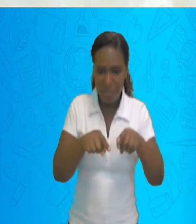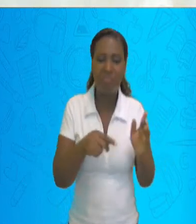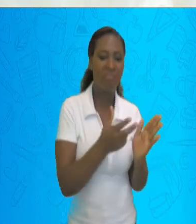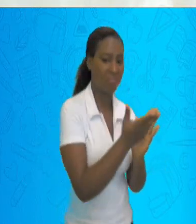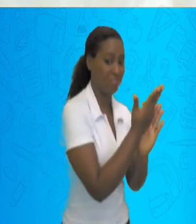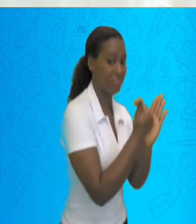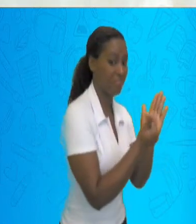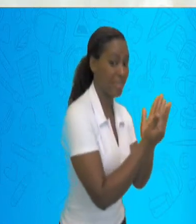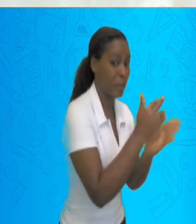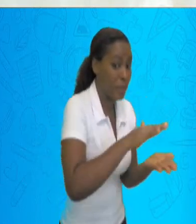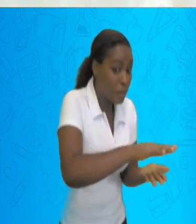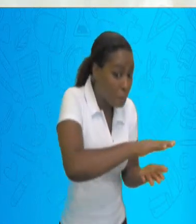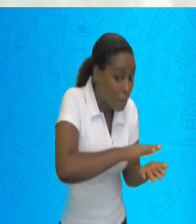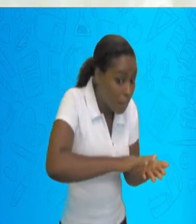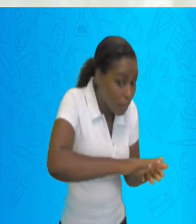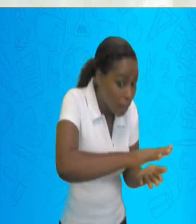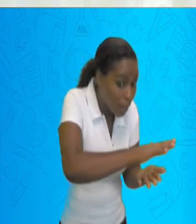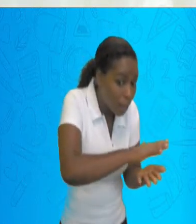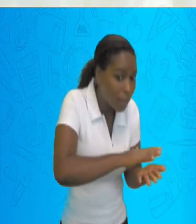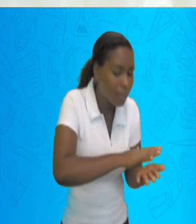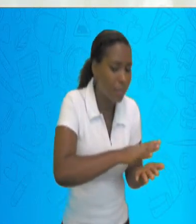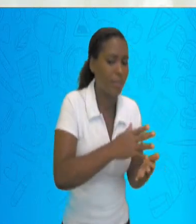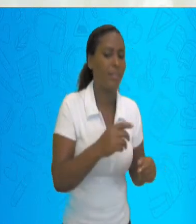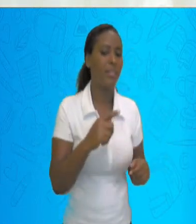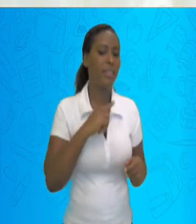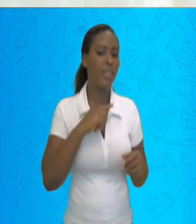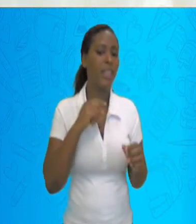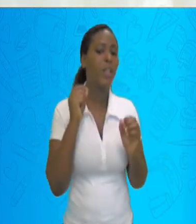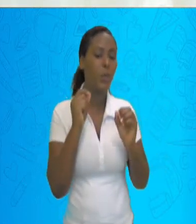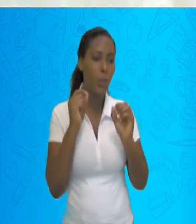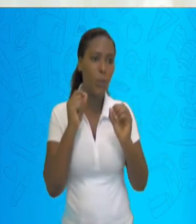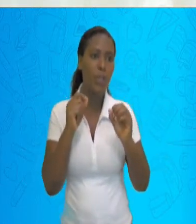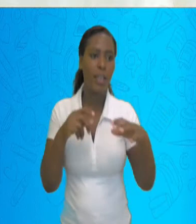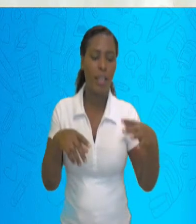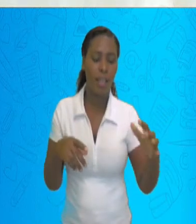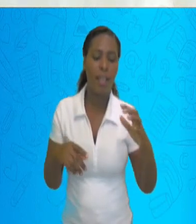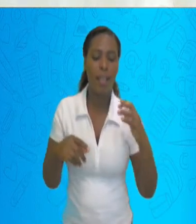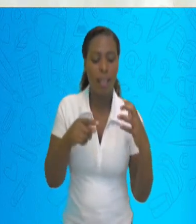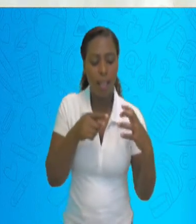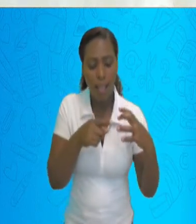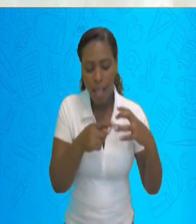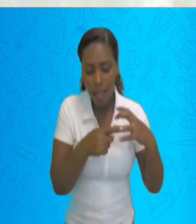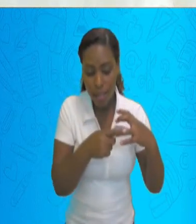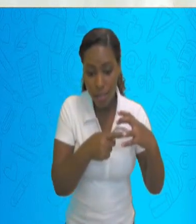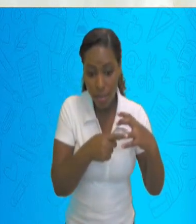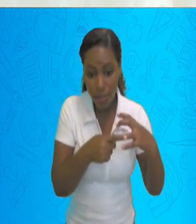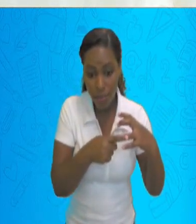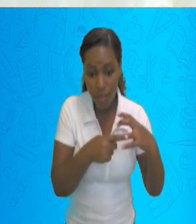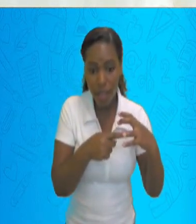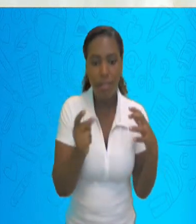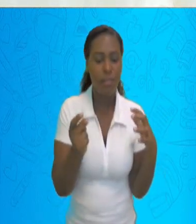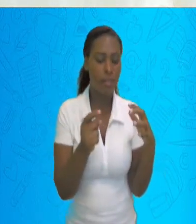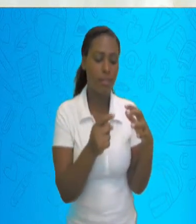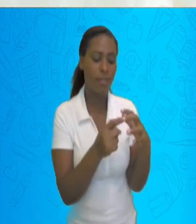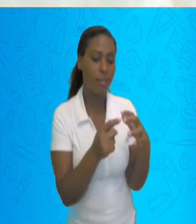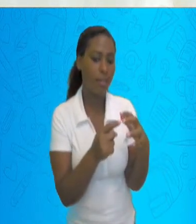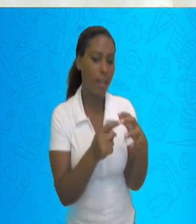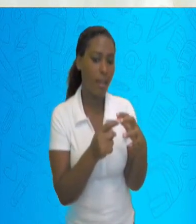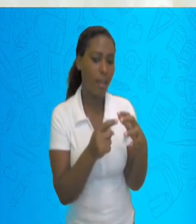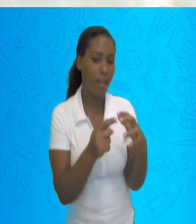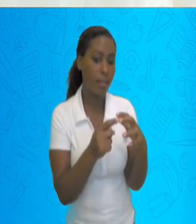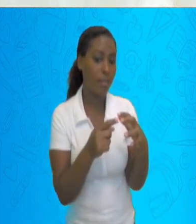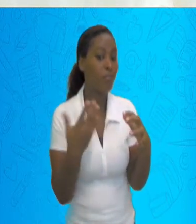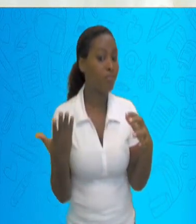triangular, onde tem as vértices, que são as balas, e os palitos, eles são arestas. Agora a gente vai partir para